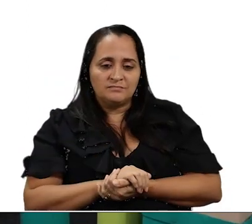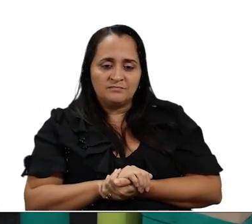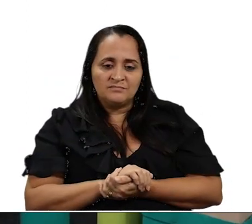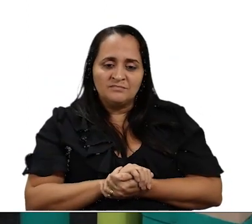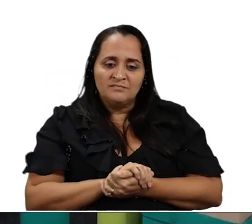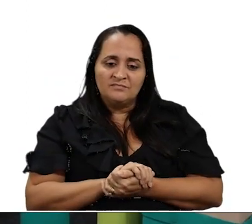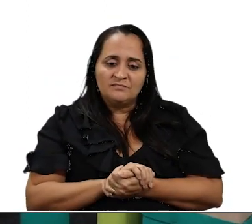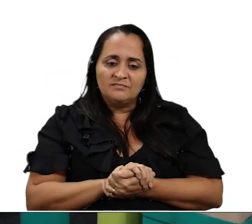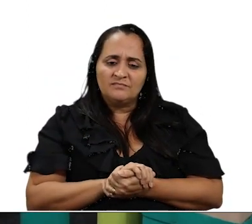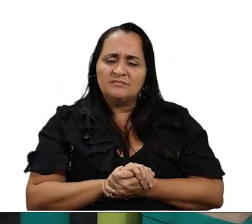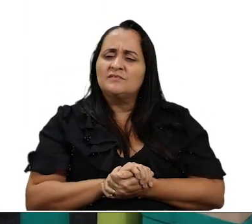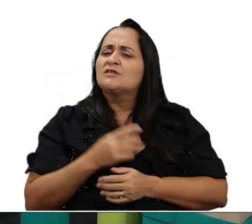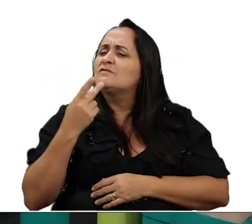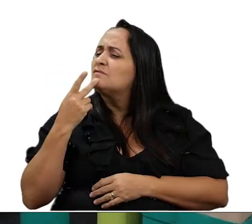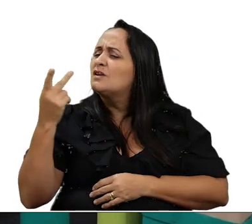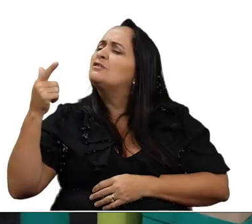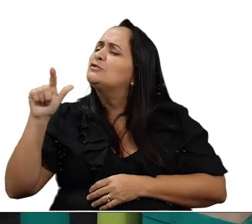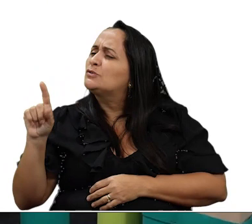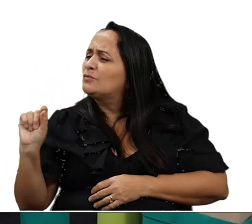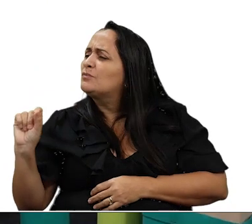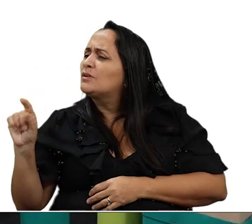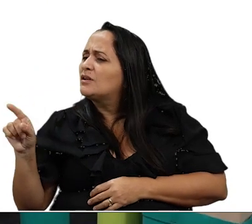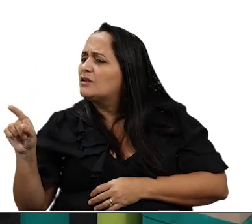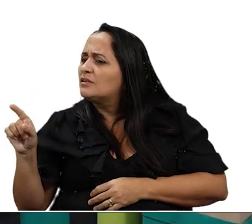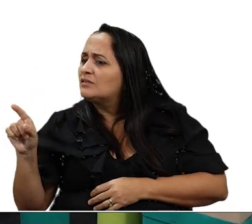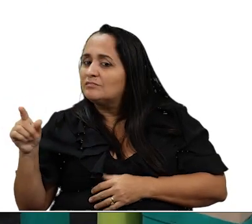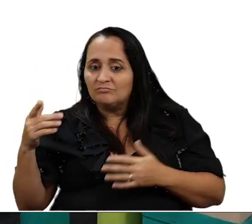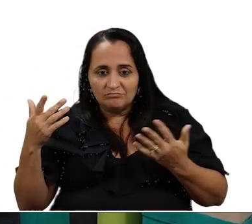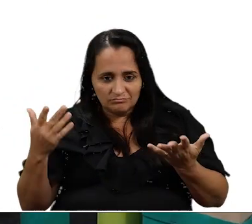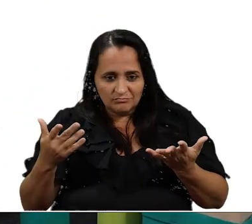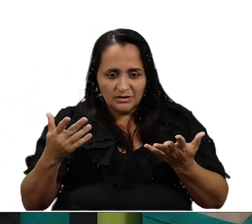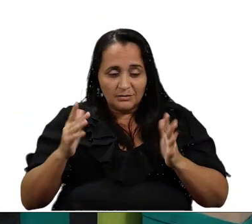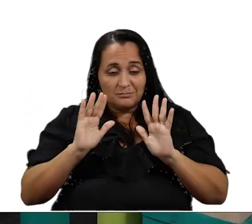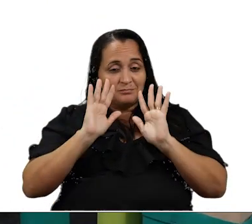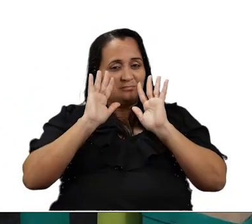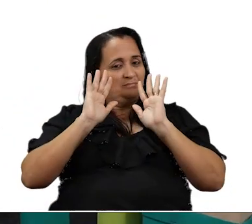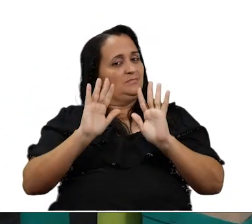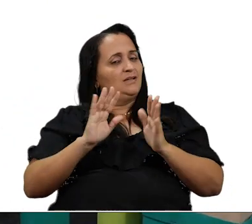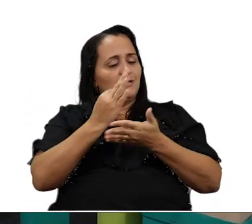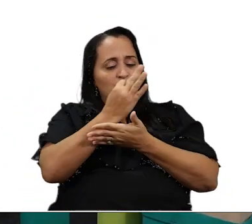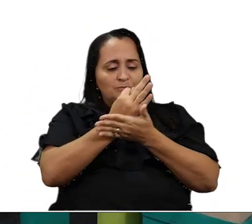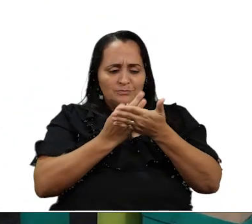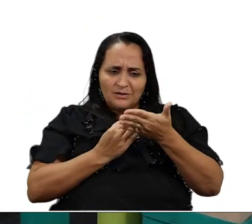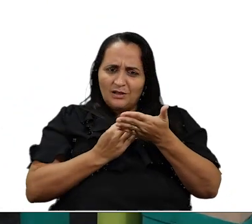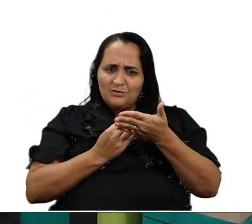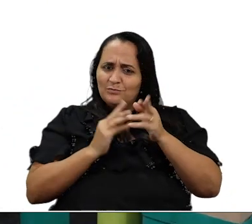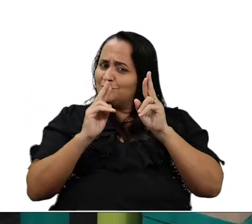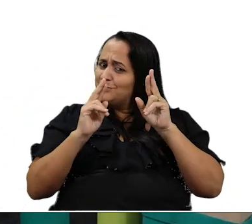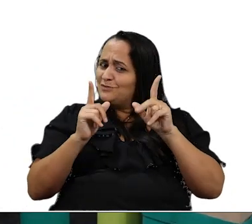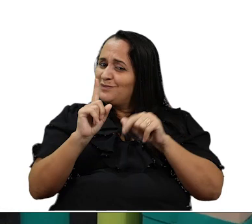alguém, repete aí, não entendi não. Não é isso que você faz? No texto não é diferente.